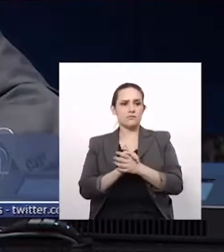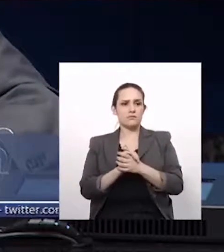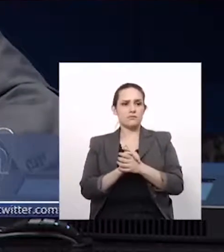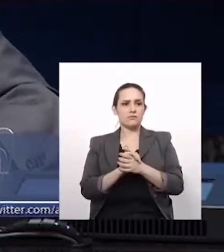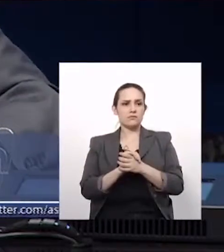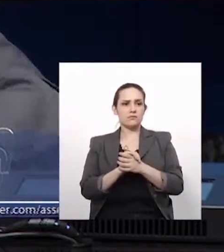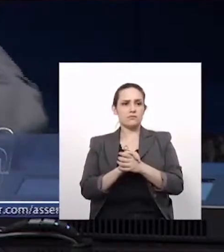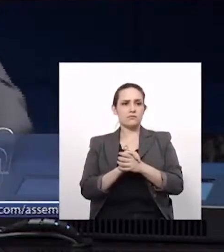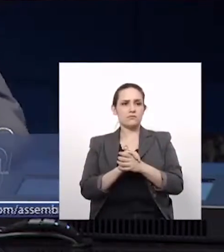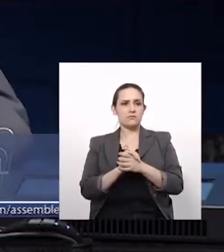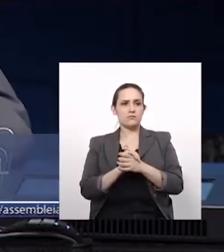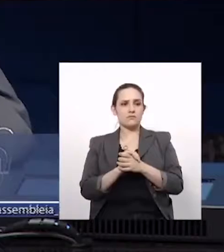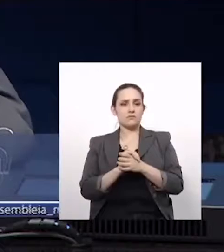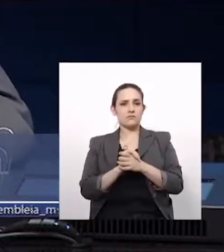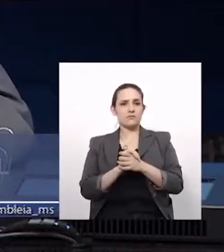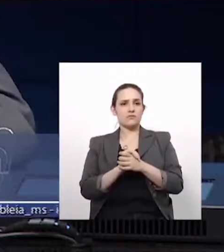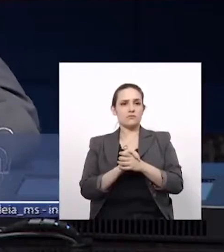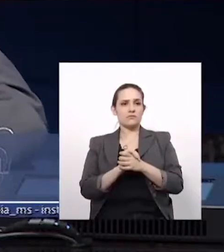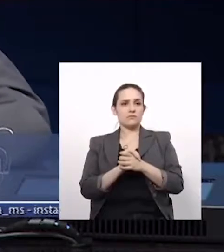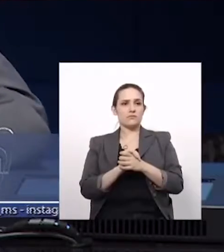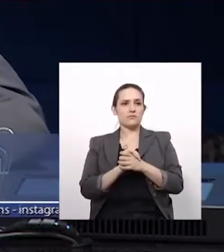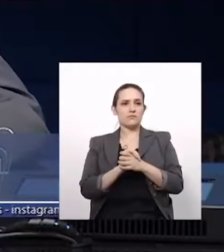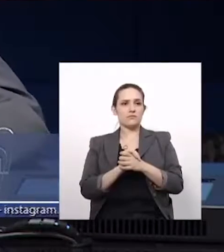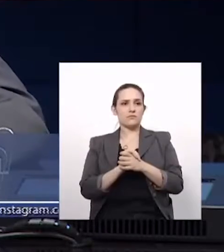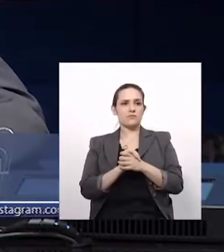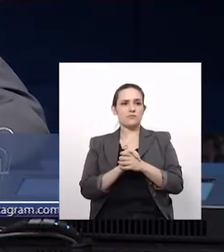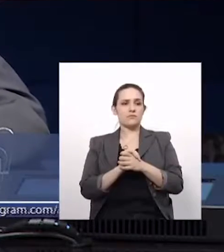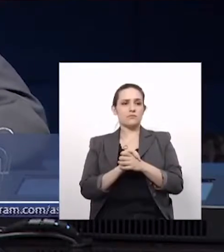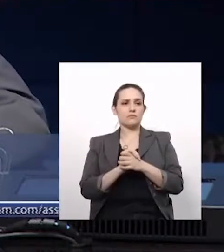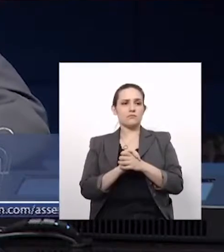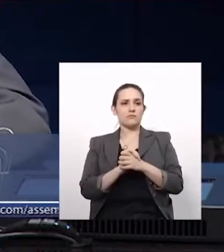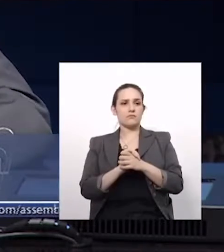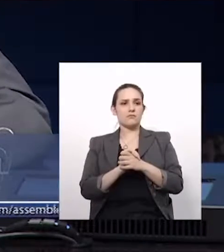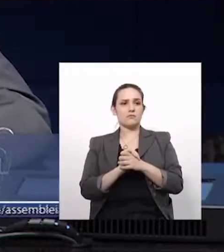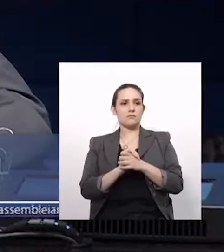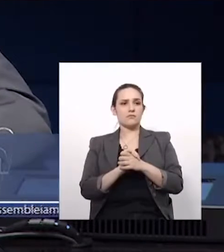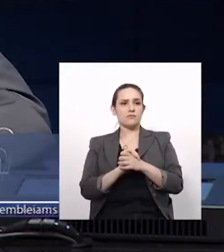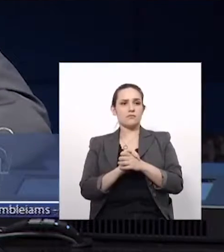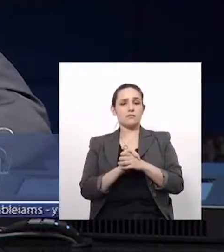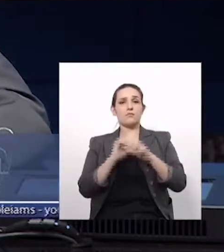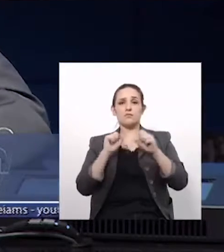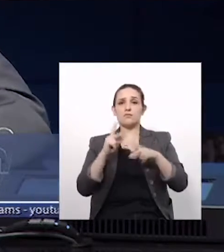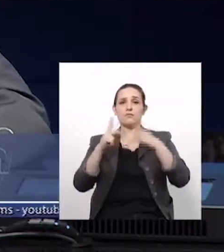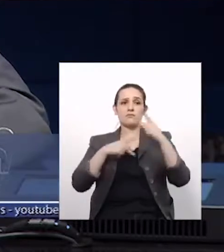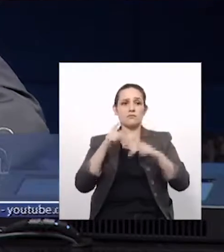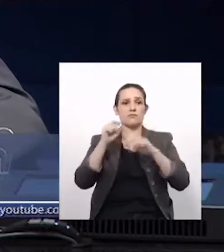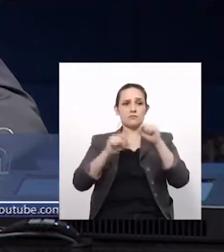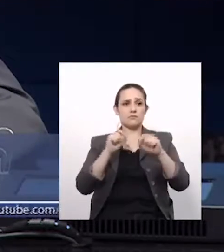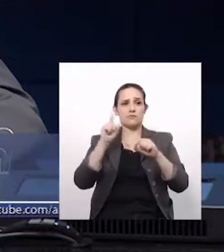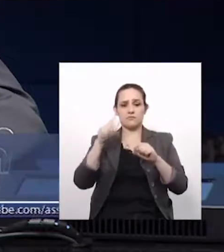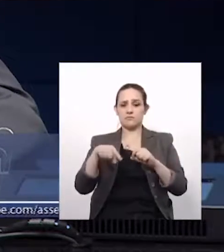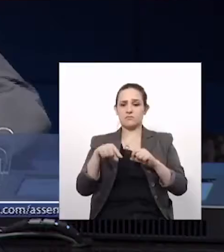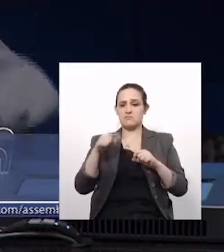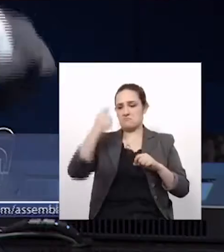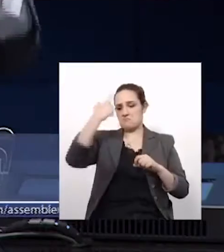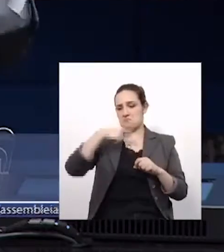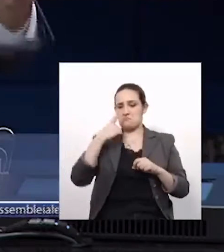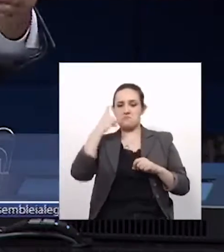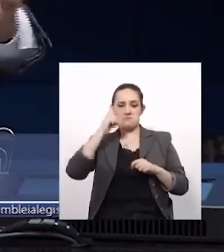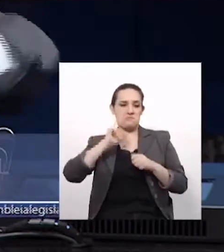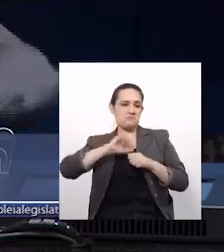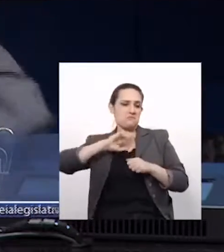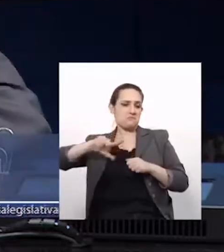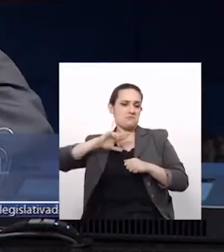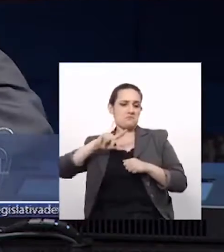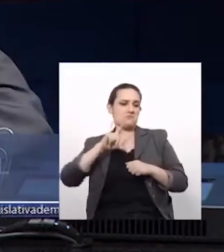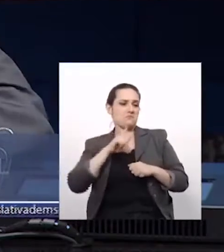o deputado. Vê aqui. Aí subiu à tribuna e disse que é um parlamentar diferenciado, que tem deputado que